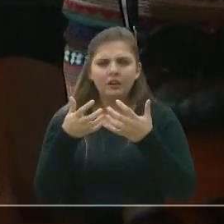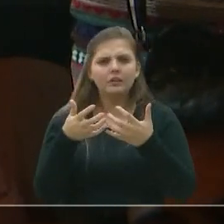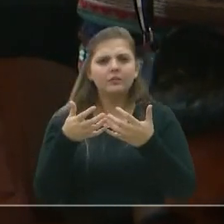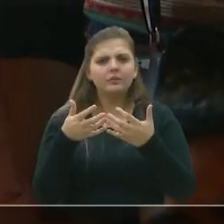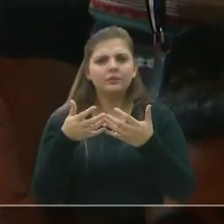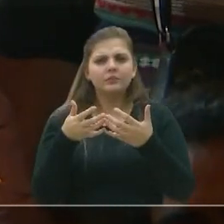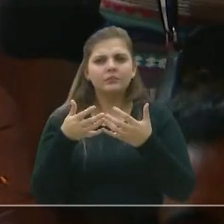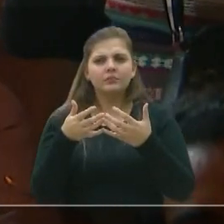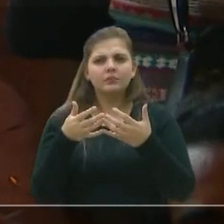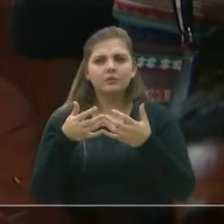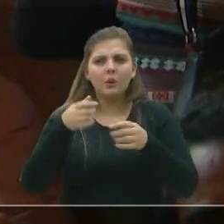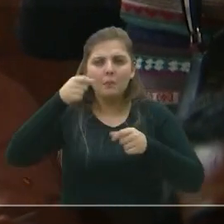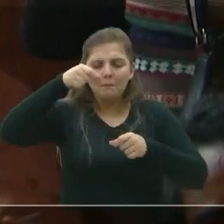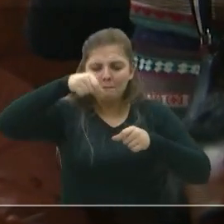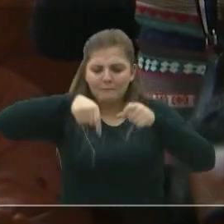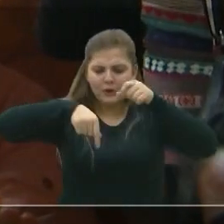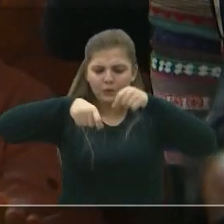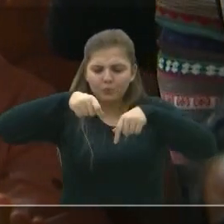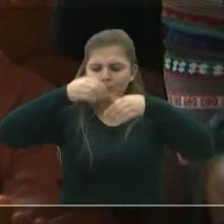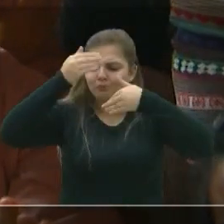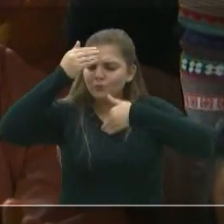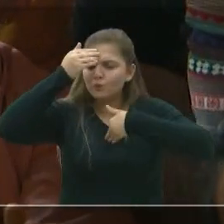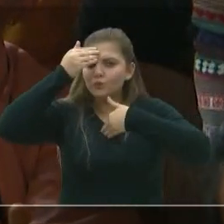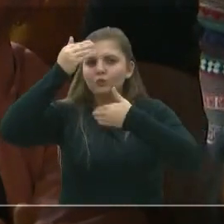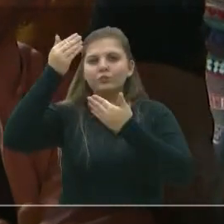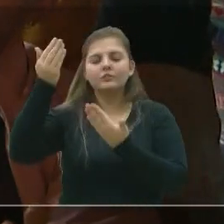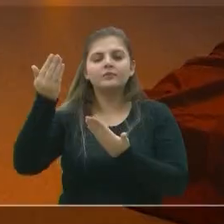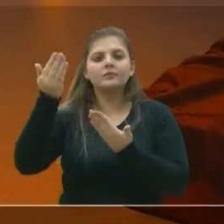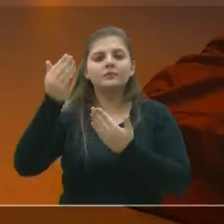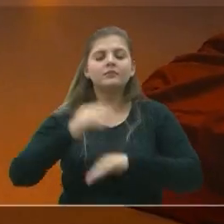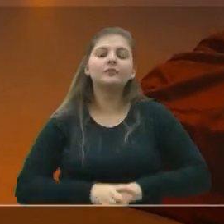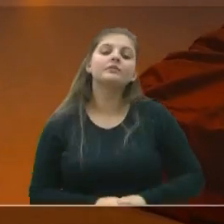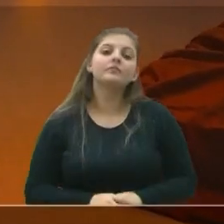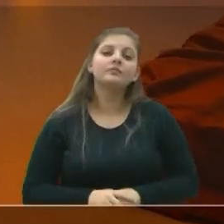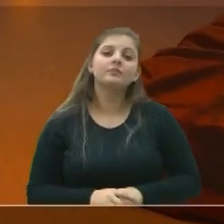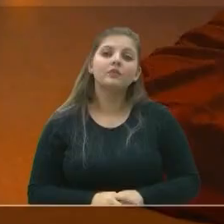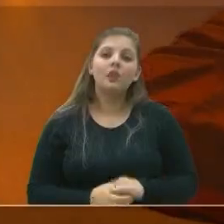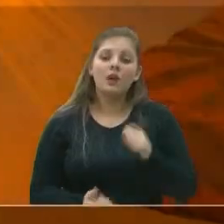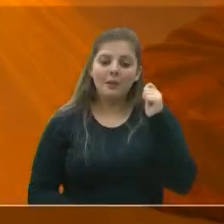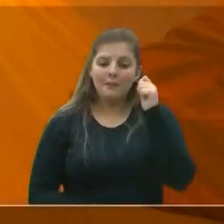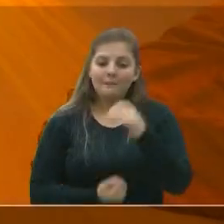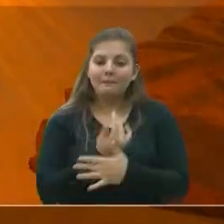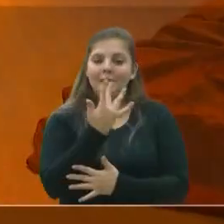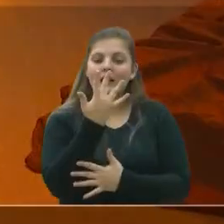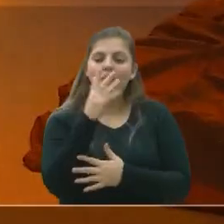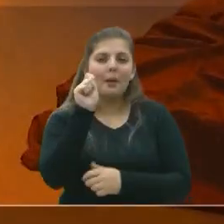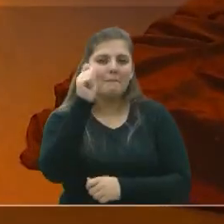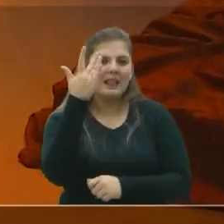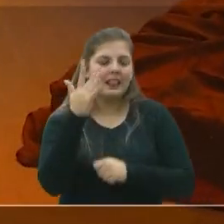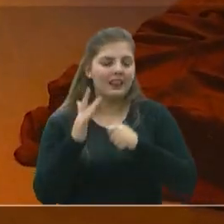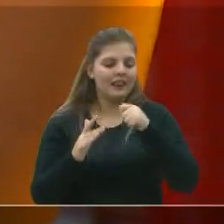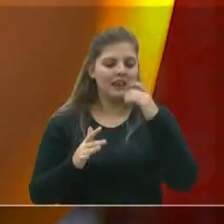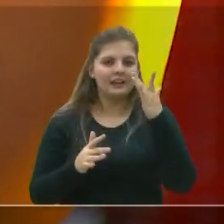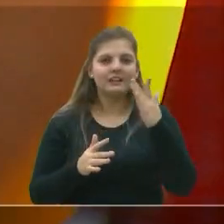Eu quero plantar gratidão. E colher milagres.